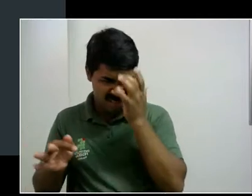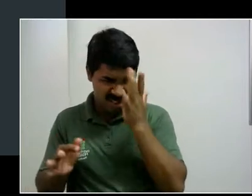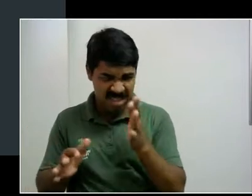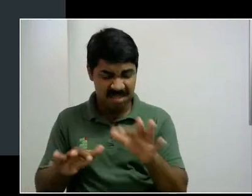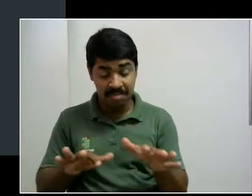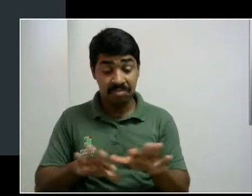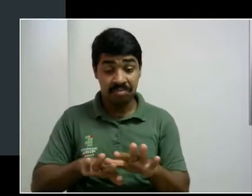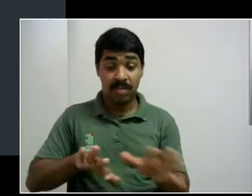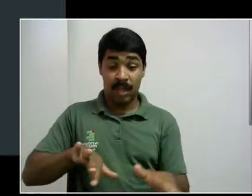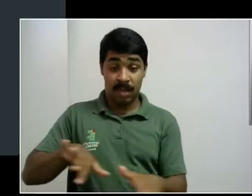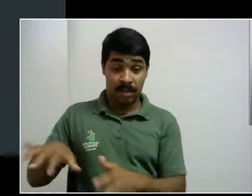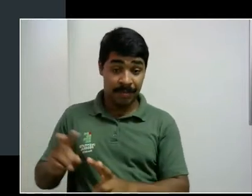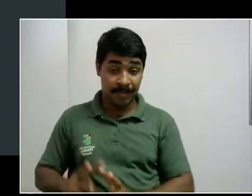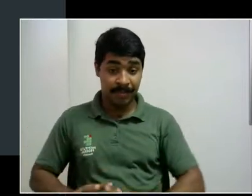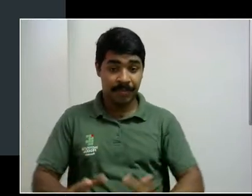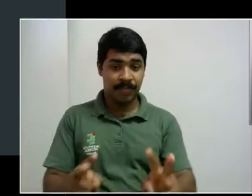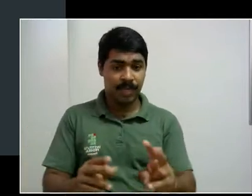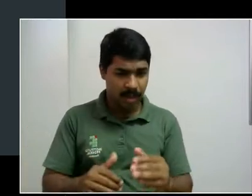elaborados.